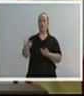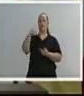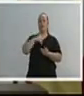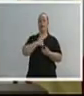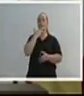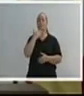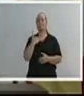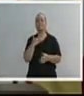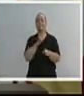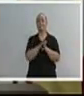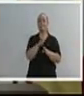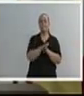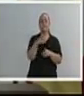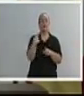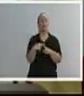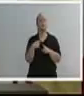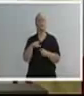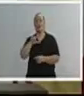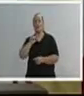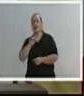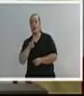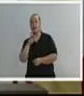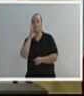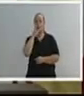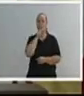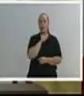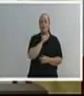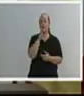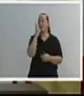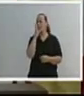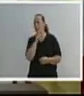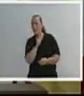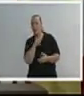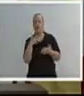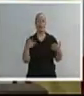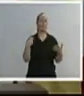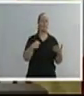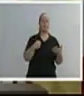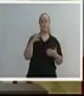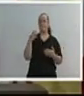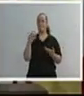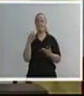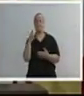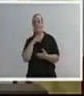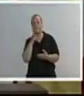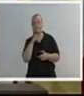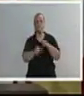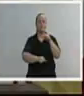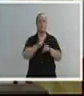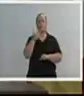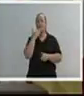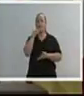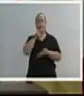orientação com por que, que a LAU demora tanto, essa LAU não sai. Vereador, algo tem que ser feito na FAEMA para mudar o requerimento,